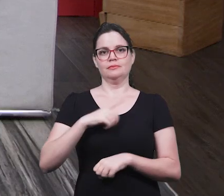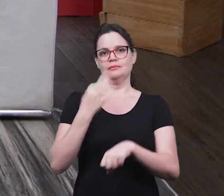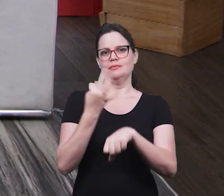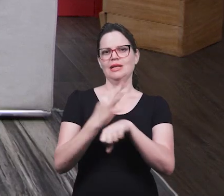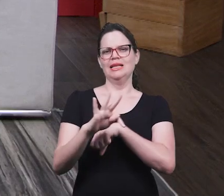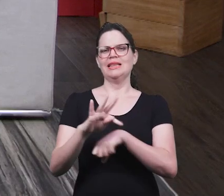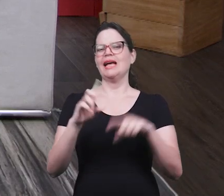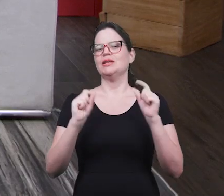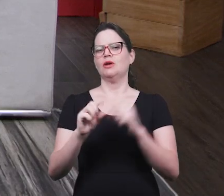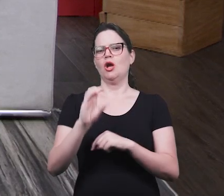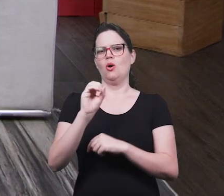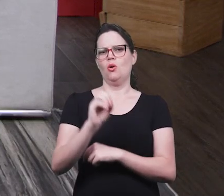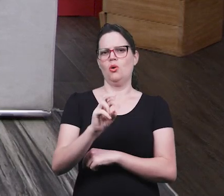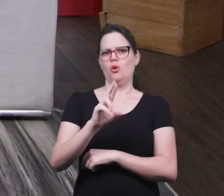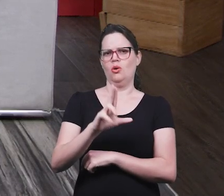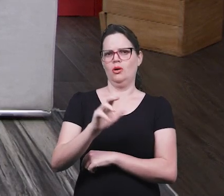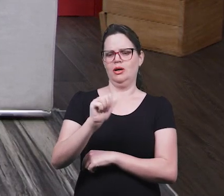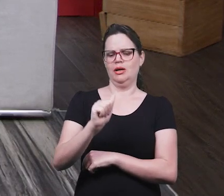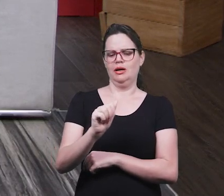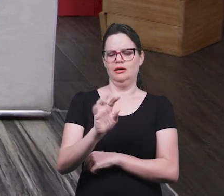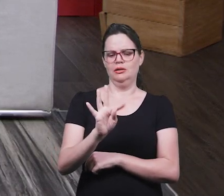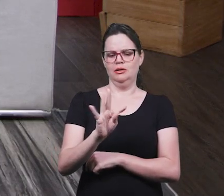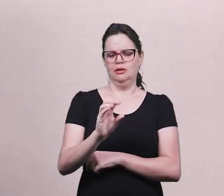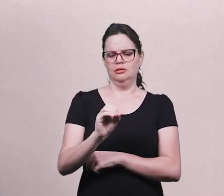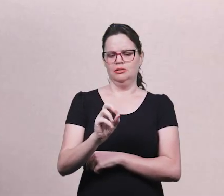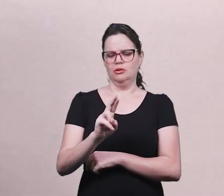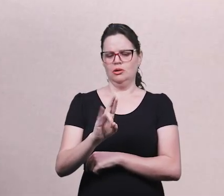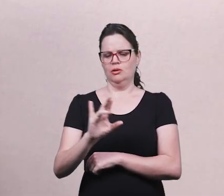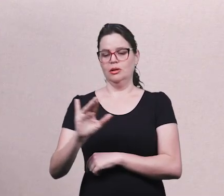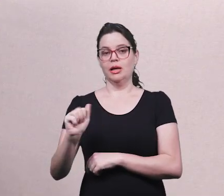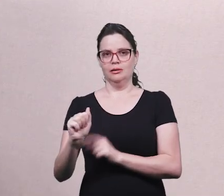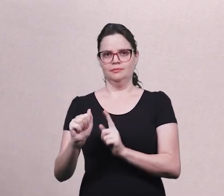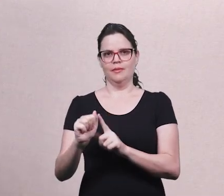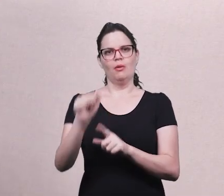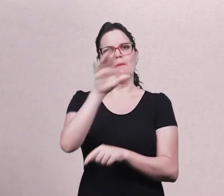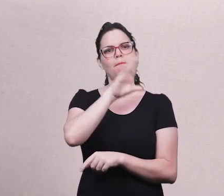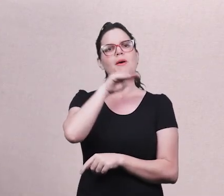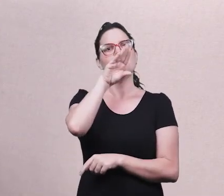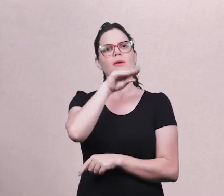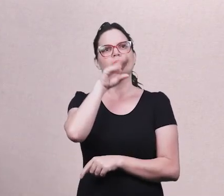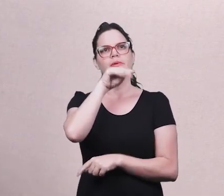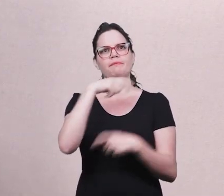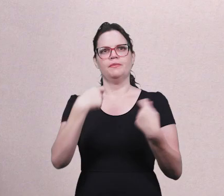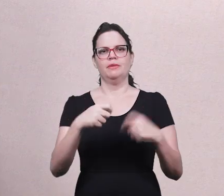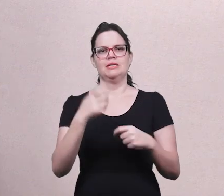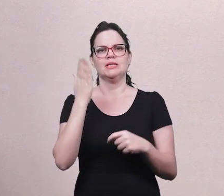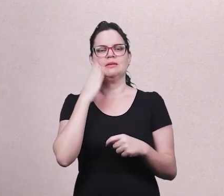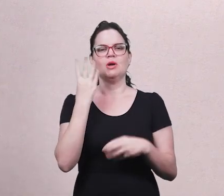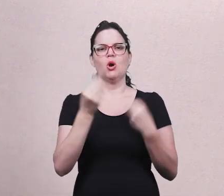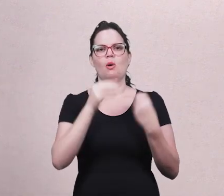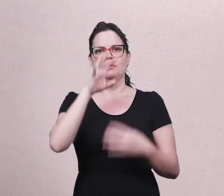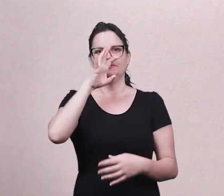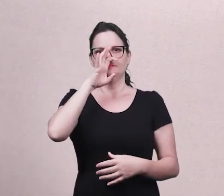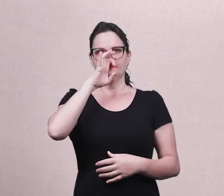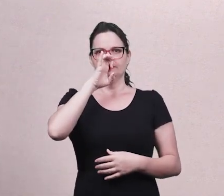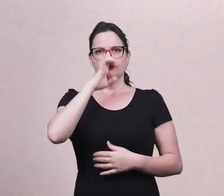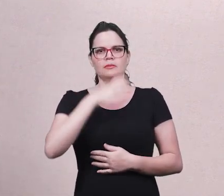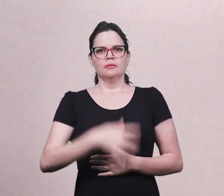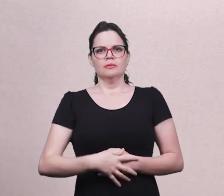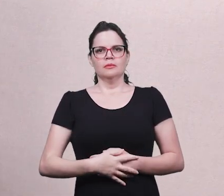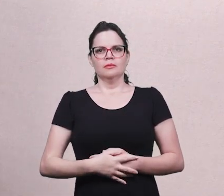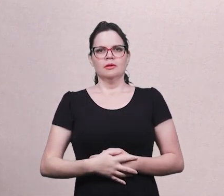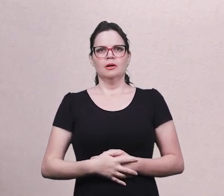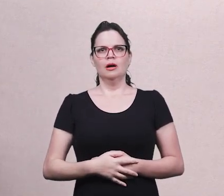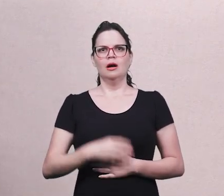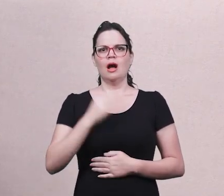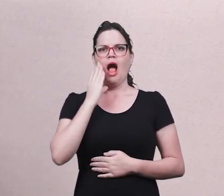na técnica da oratória. Então, a pessoa, para ter uma boa oratória, ela tem que dominar a respiração,